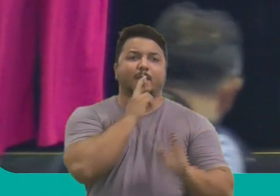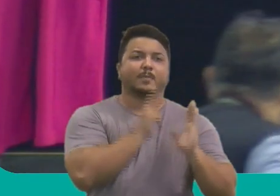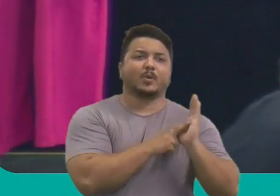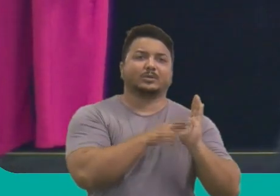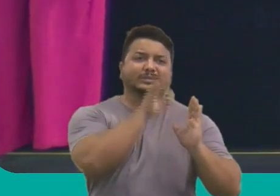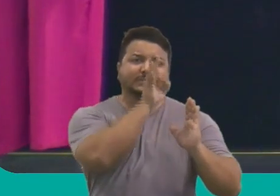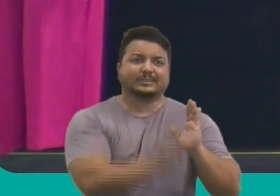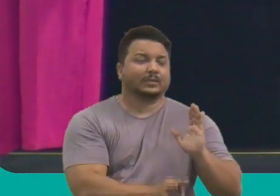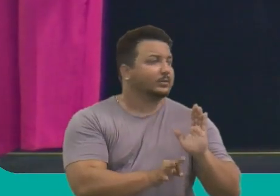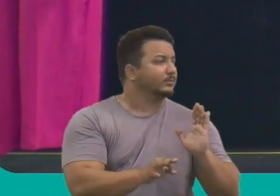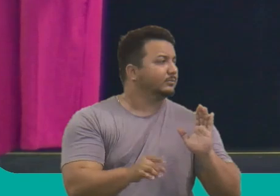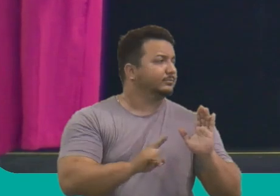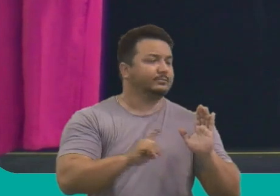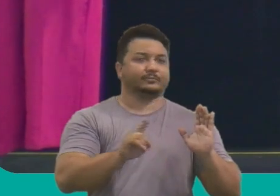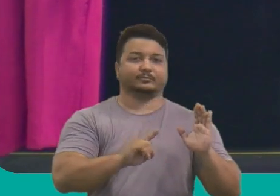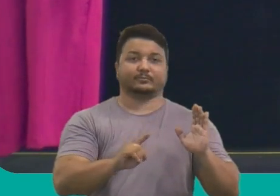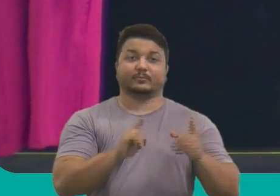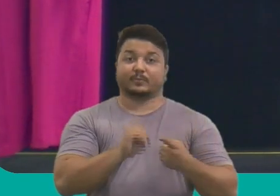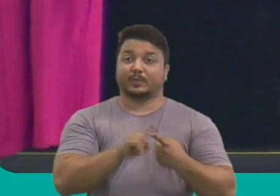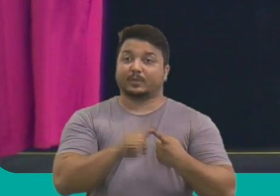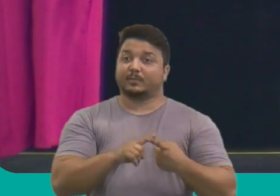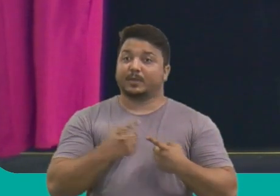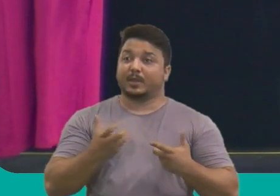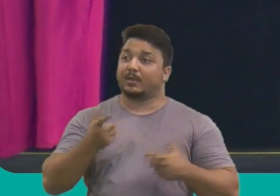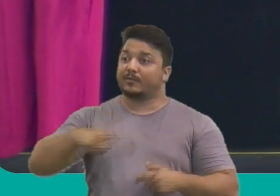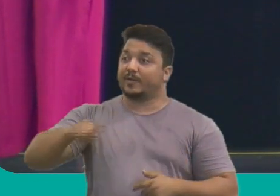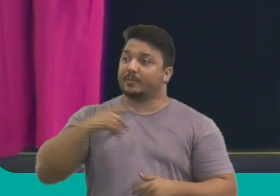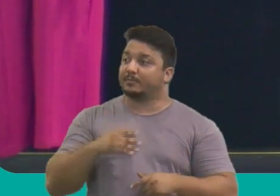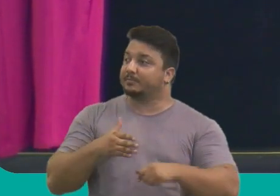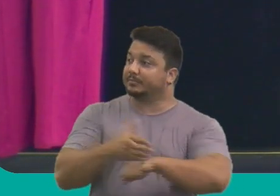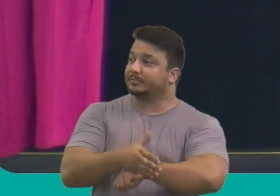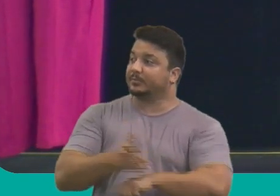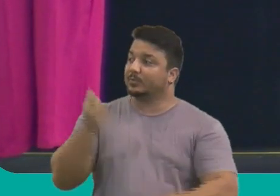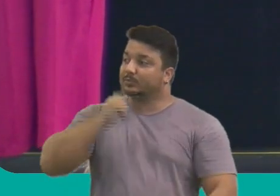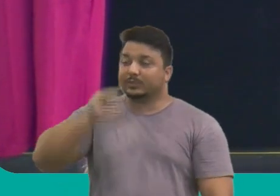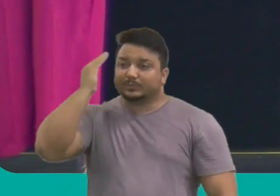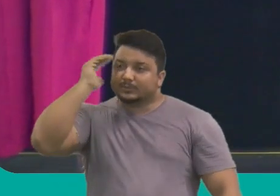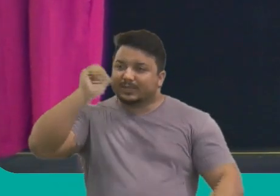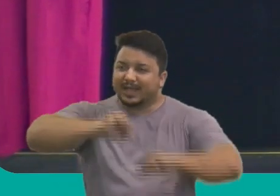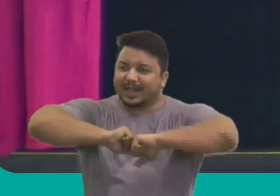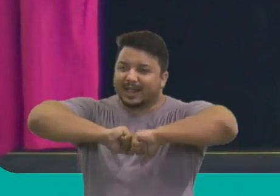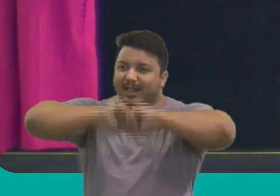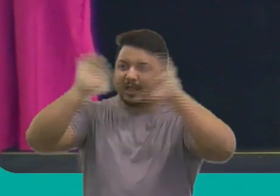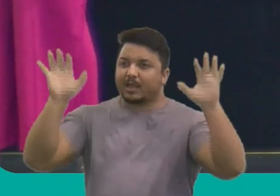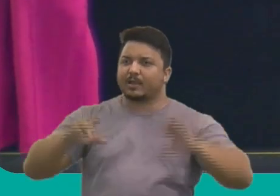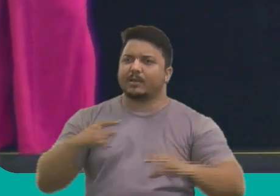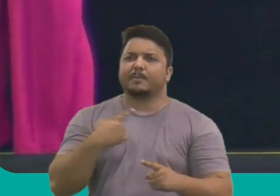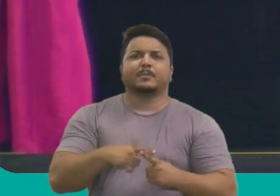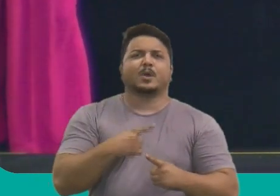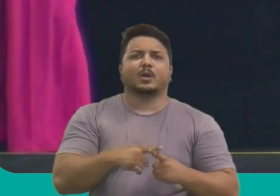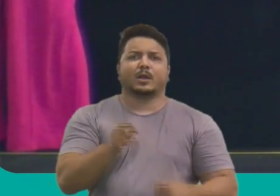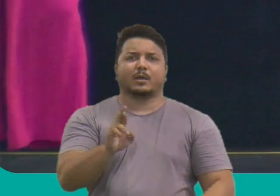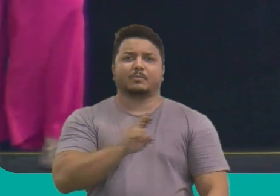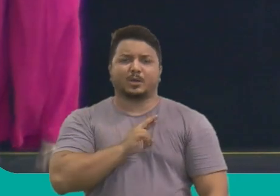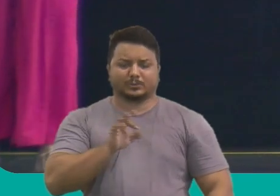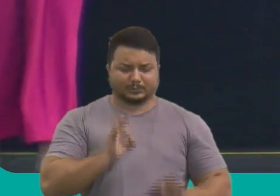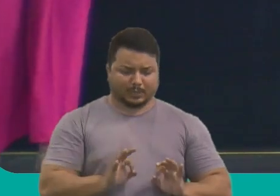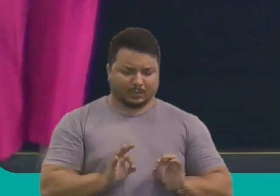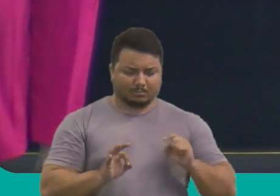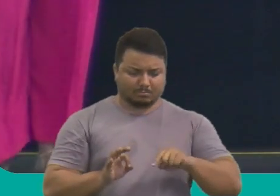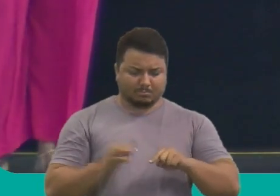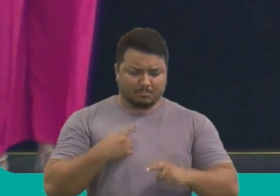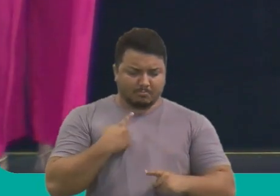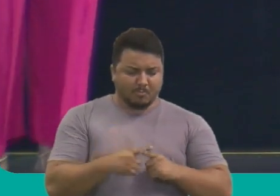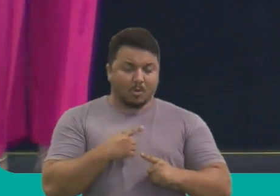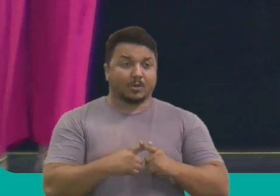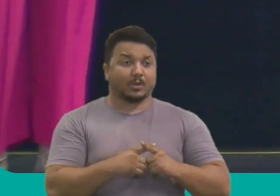correta. Eu gostaria realmente que vocês saíssem daqui entendendo por que, que a resposta é a correta é a tal e